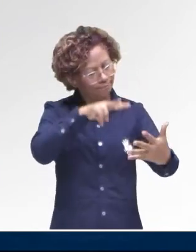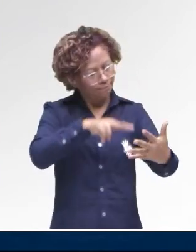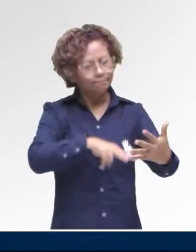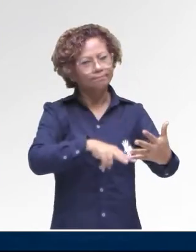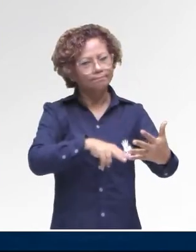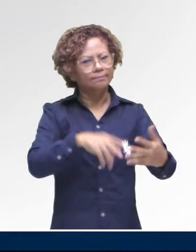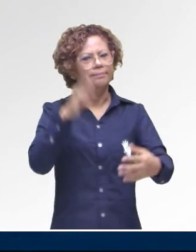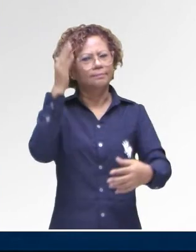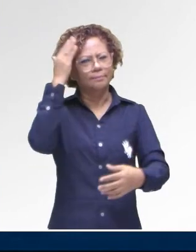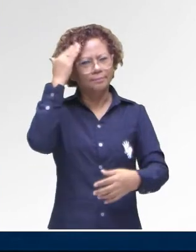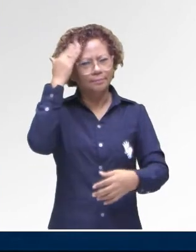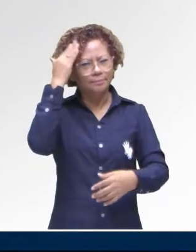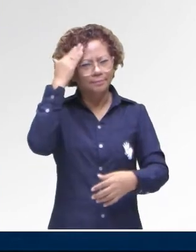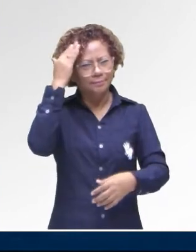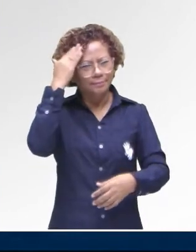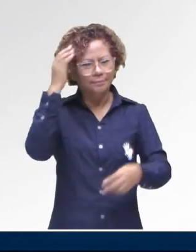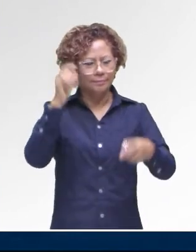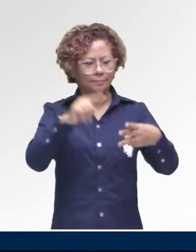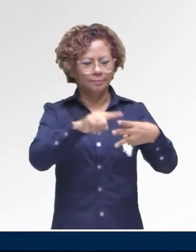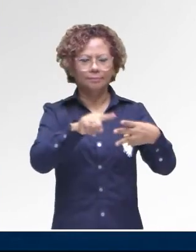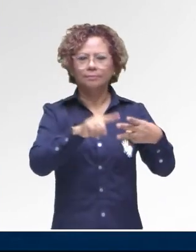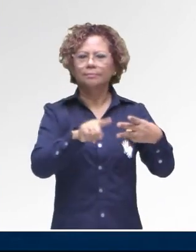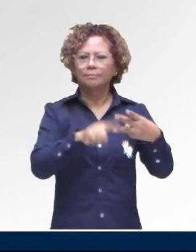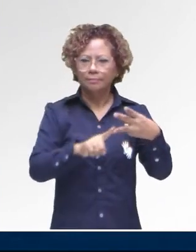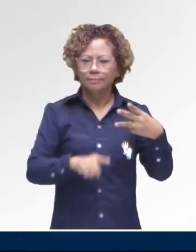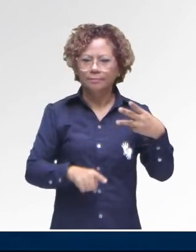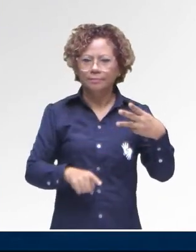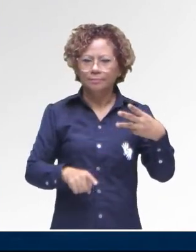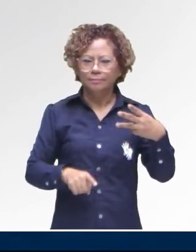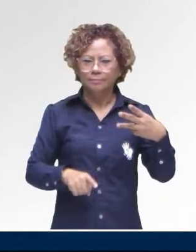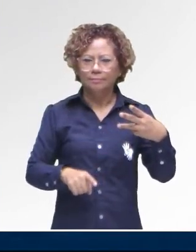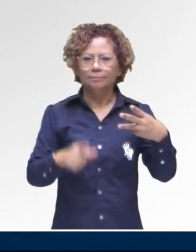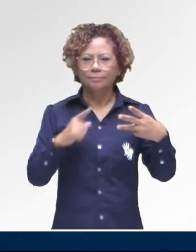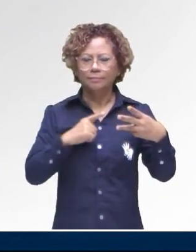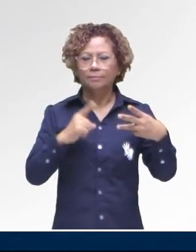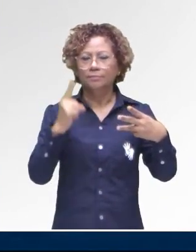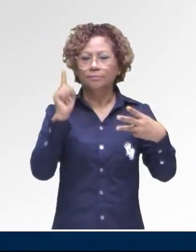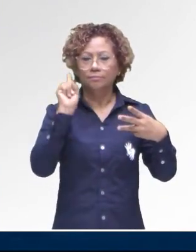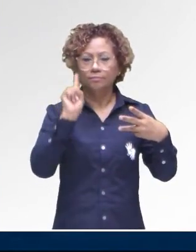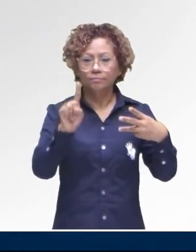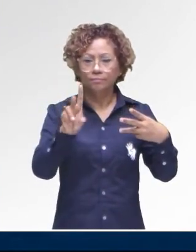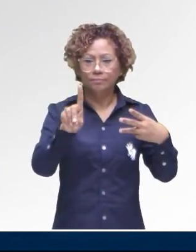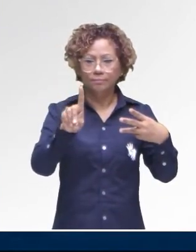que as retas são unidimensionais, possuem uma dimensão. Então,